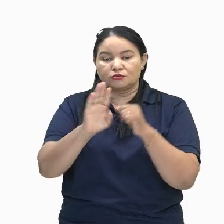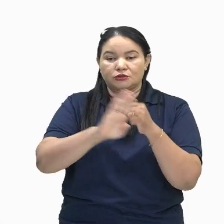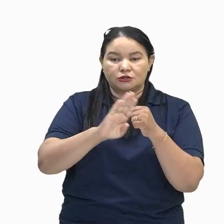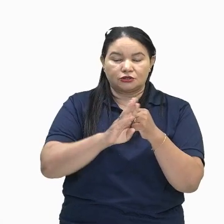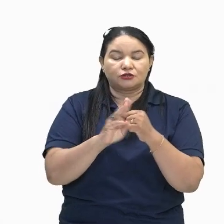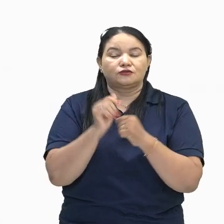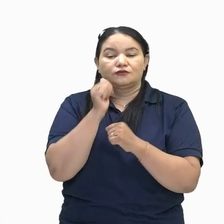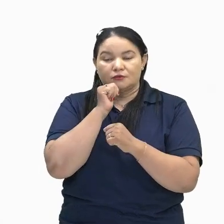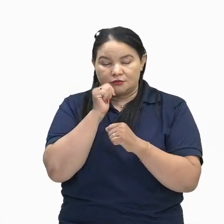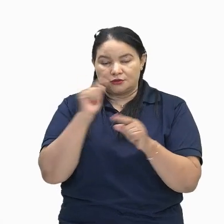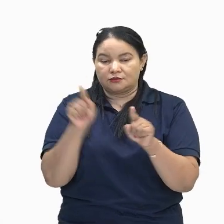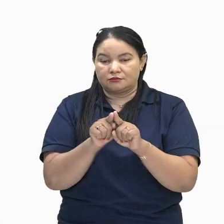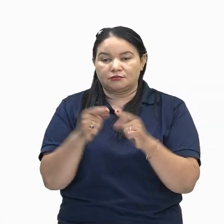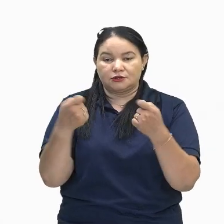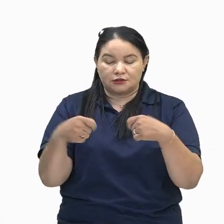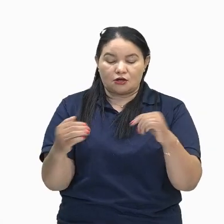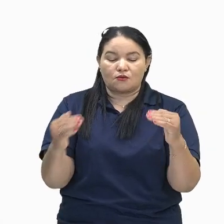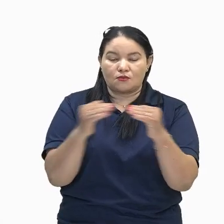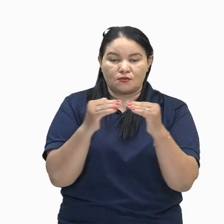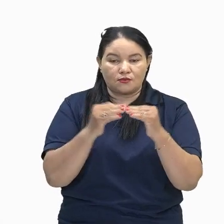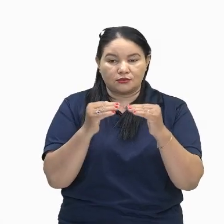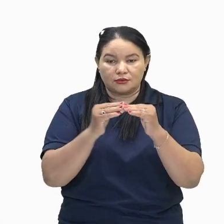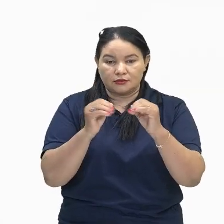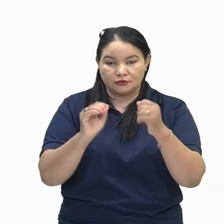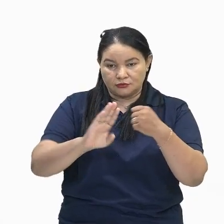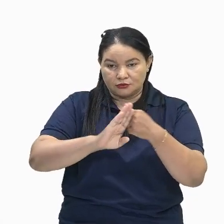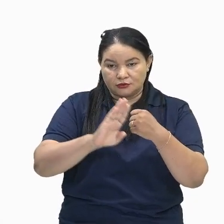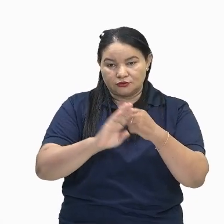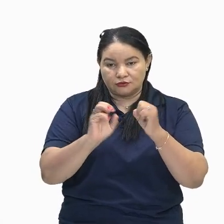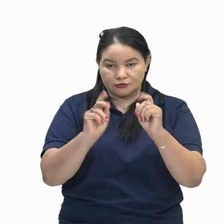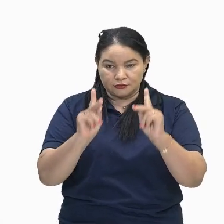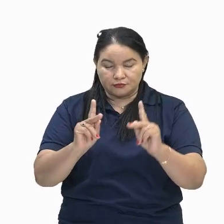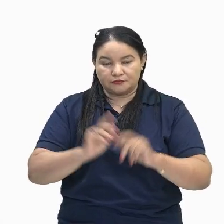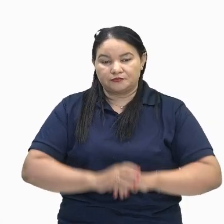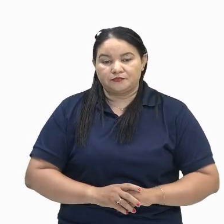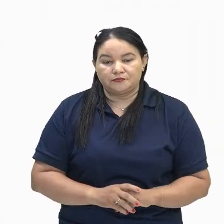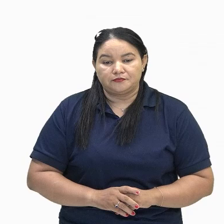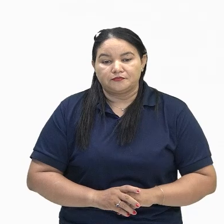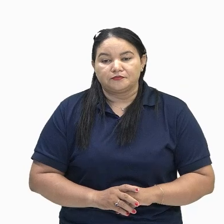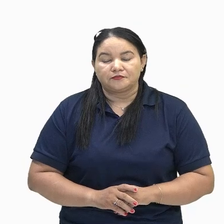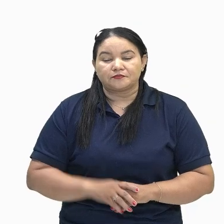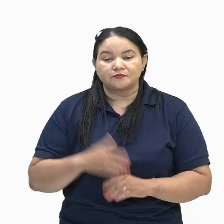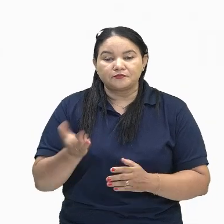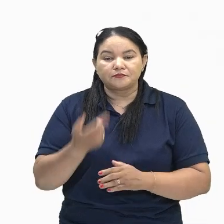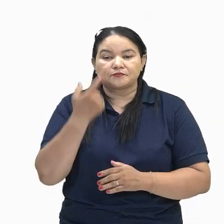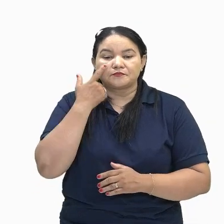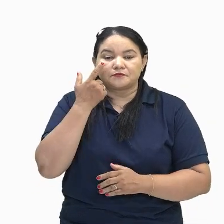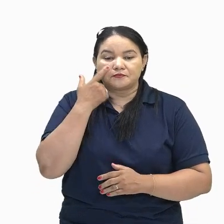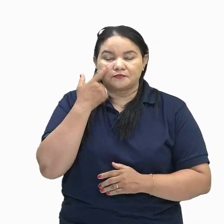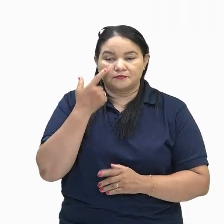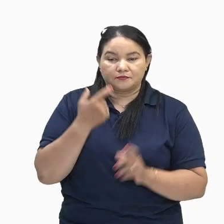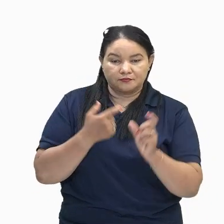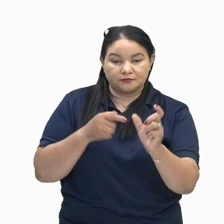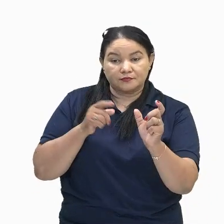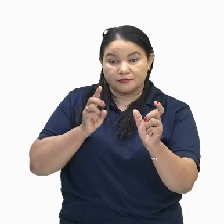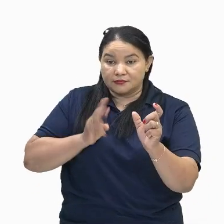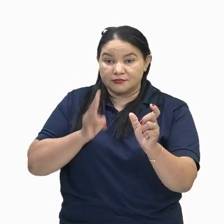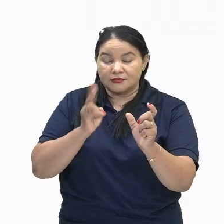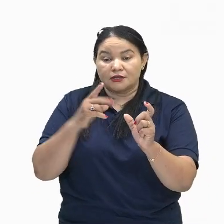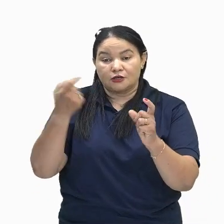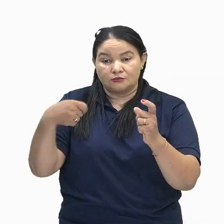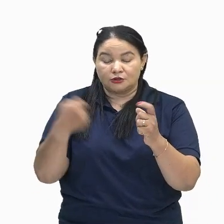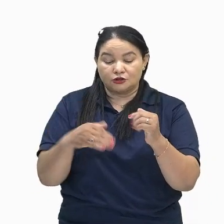que concordar com esse substantivo. Então, fica a própria Maria, ok? Então, observe que essa palavra sempre vai concordar